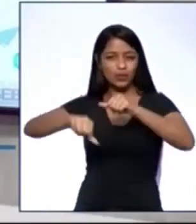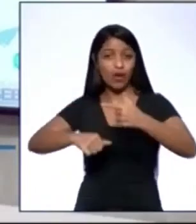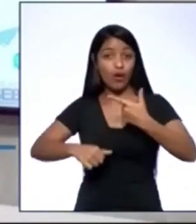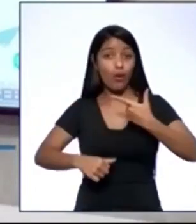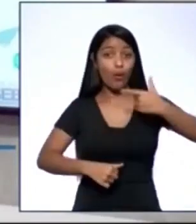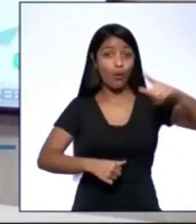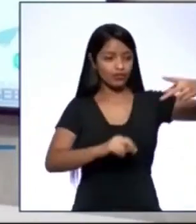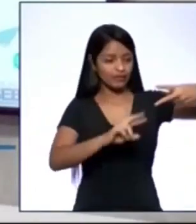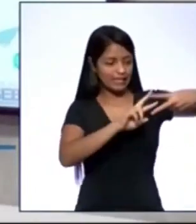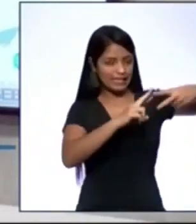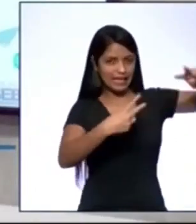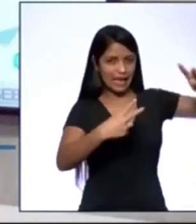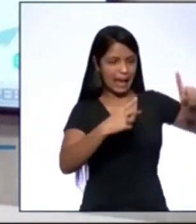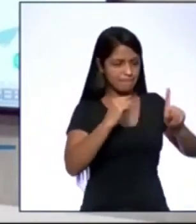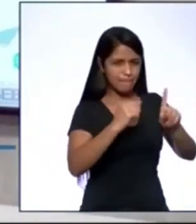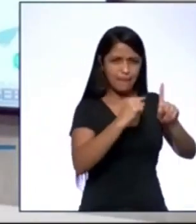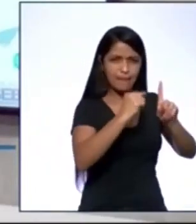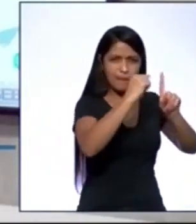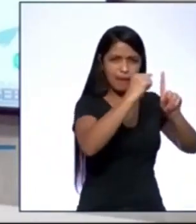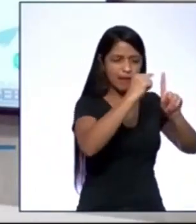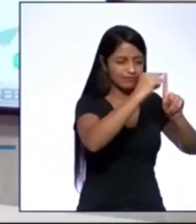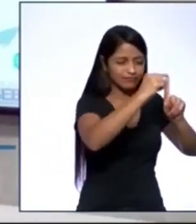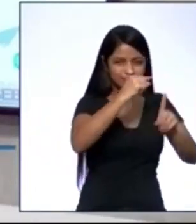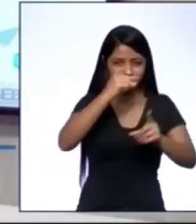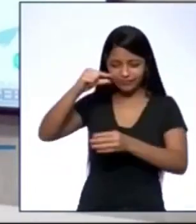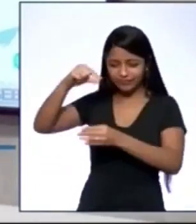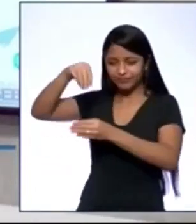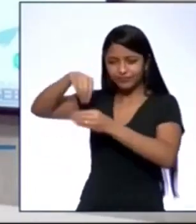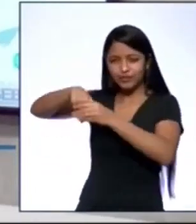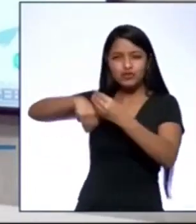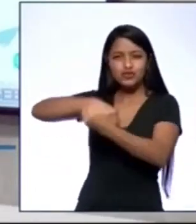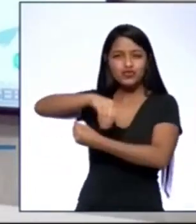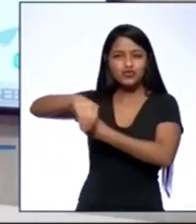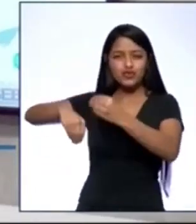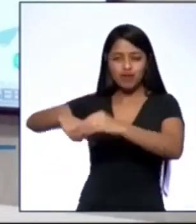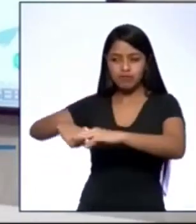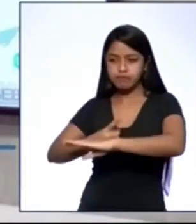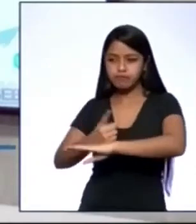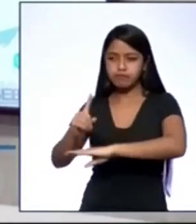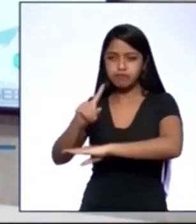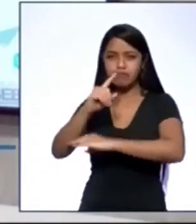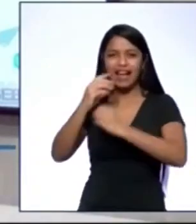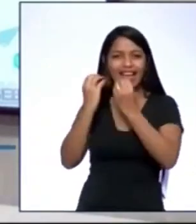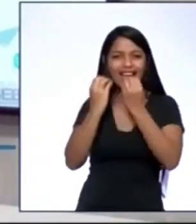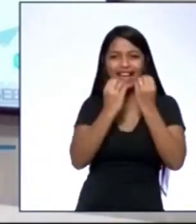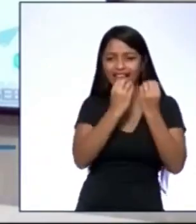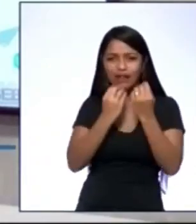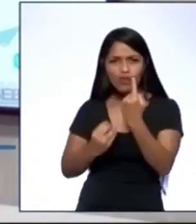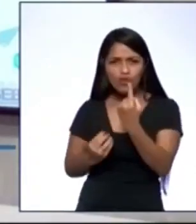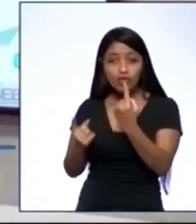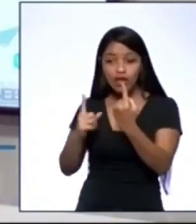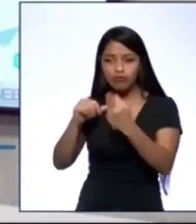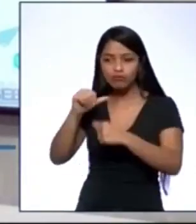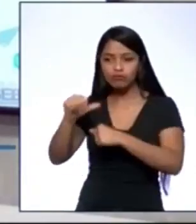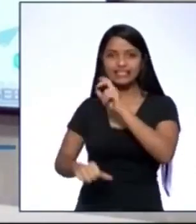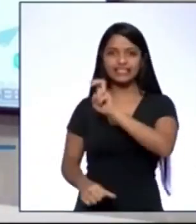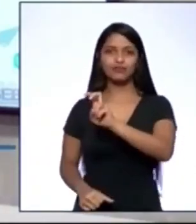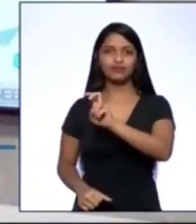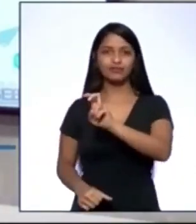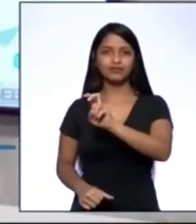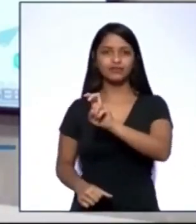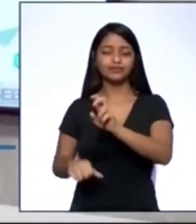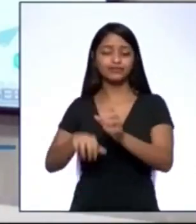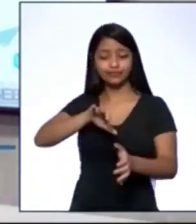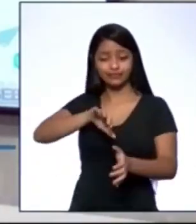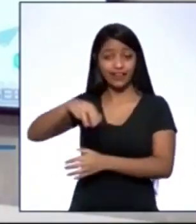mesmo pé de milho, em vez de dar 2 espigas de milho, dê 5 espigas de milho? Que tal pegar uma vaca leiteira que dá 20 litros